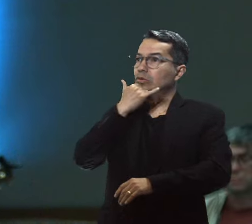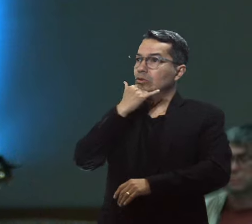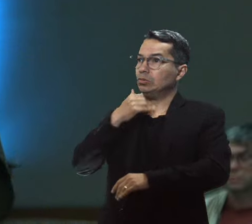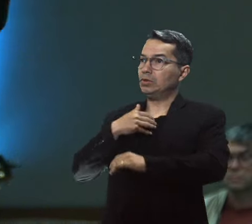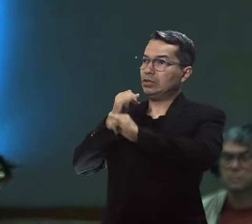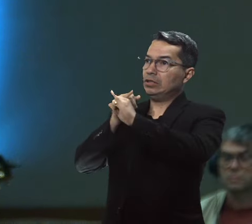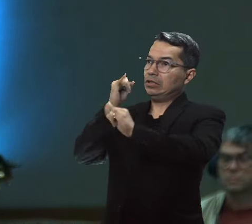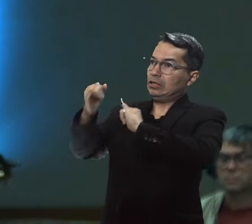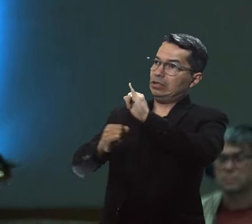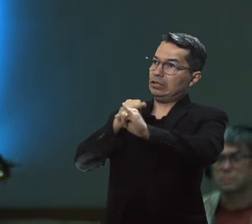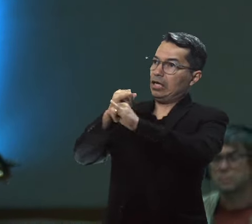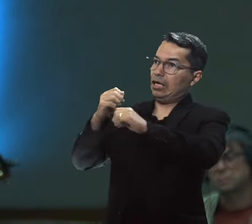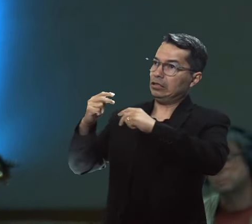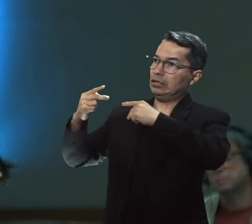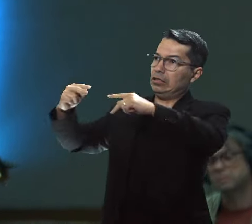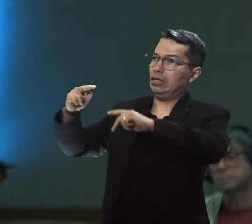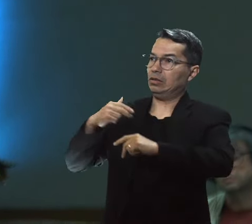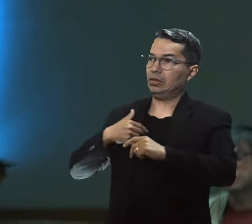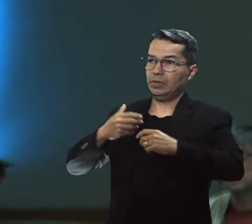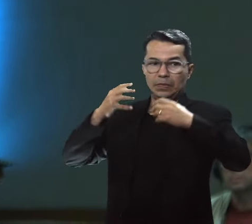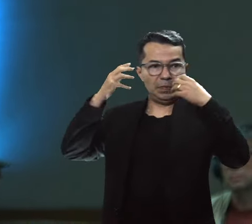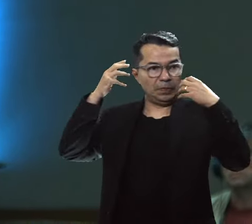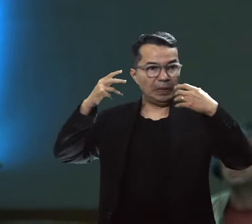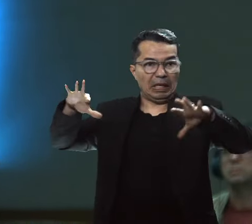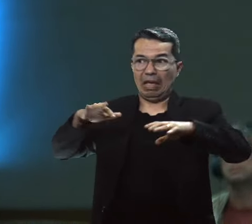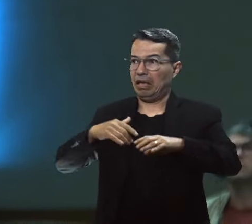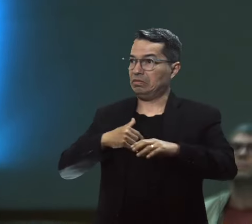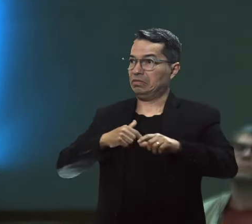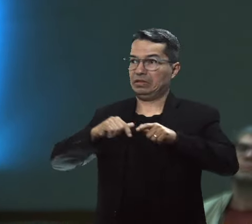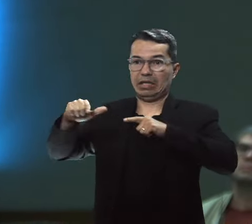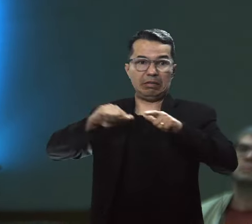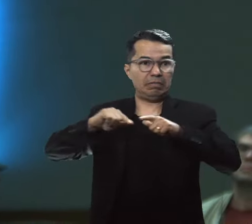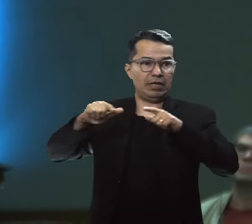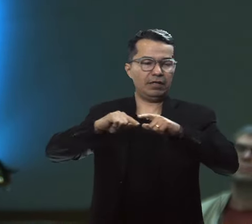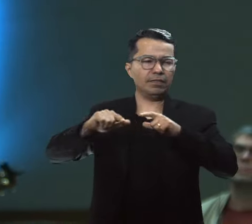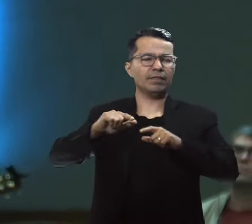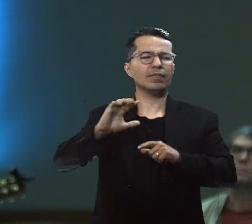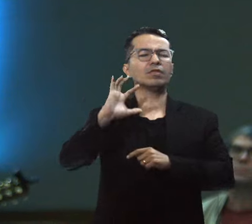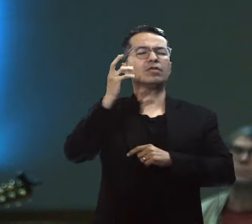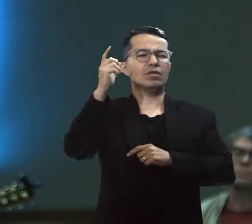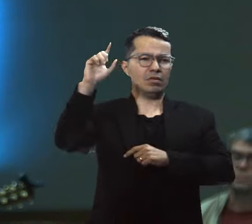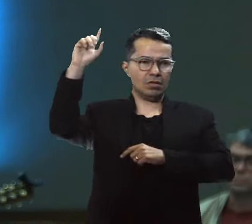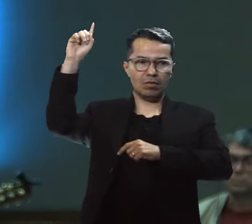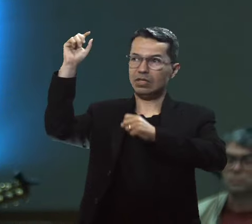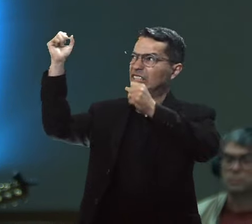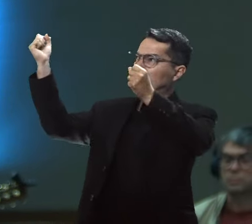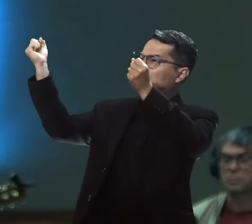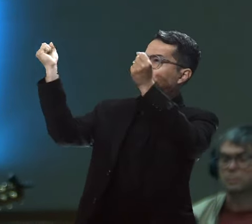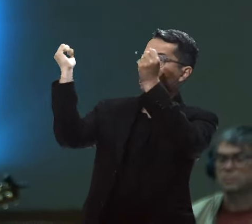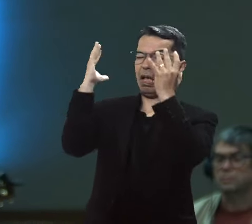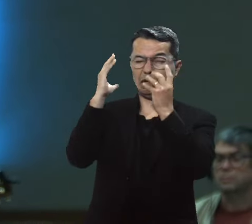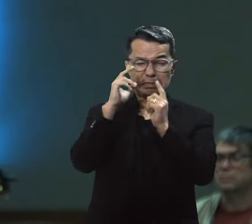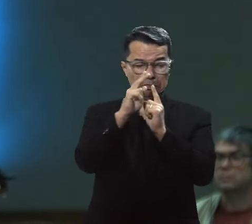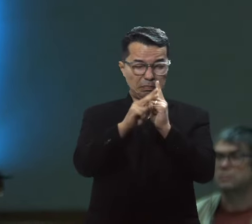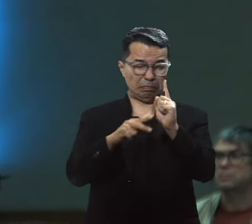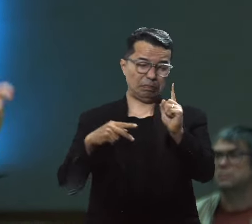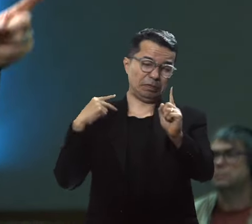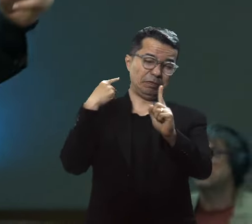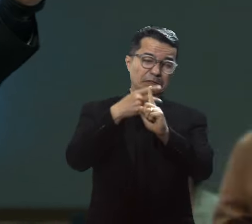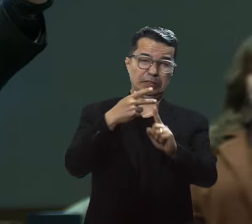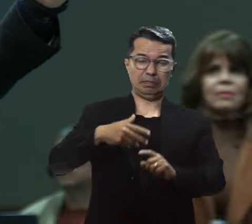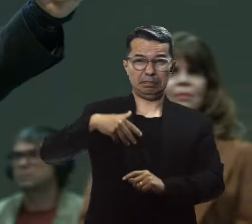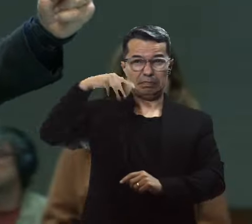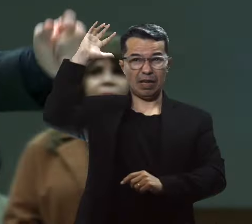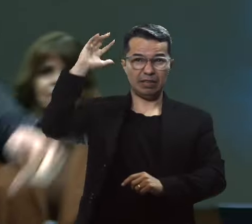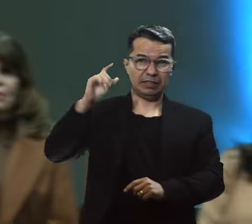para você cuidar, eu não quero mais fazer isso. E Deus me abençoou de forma maravilhosa. Eu